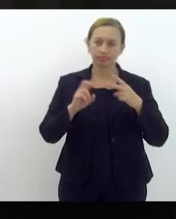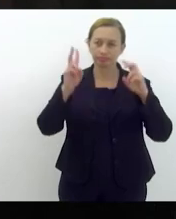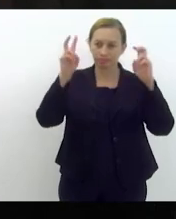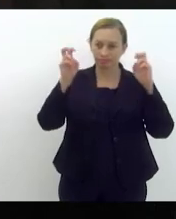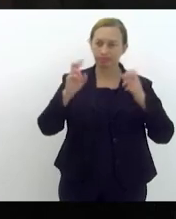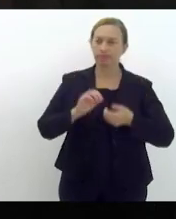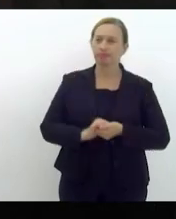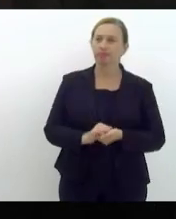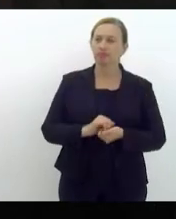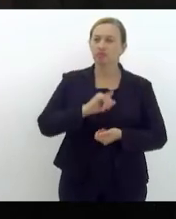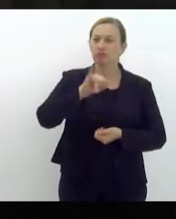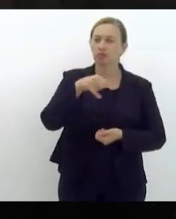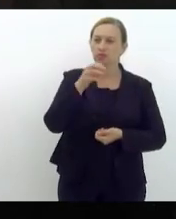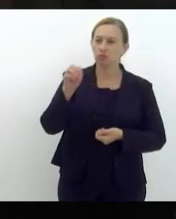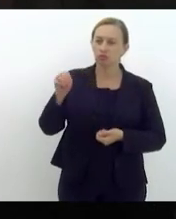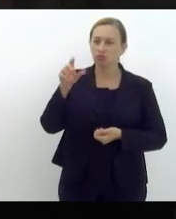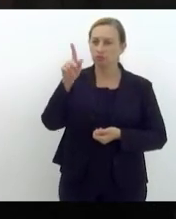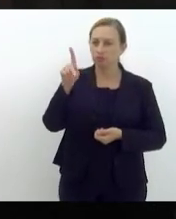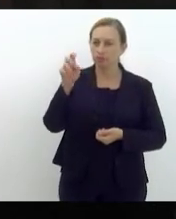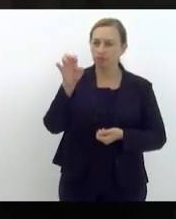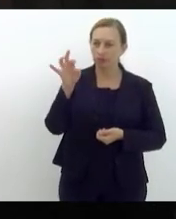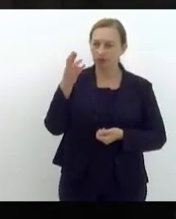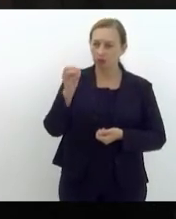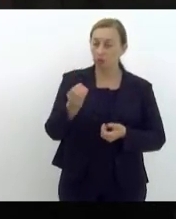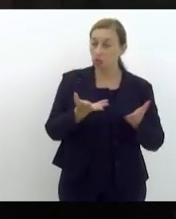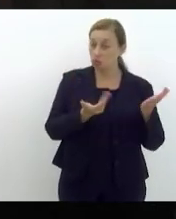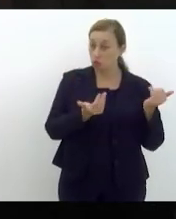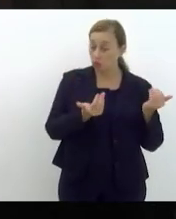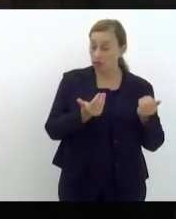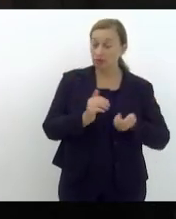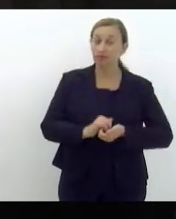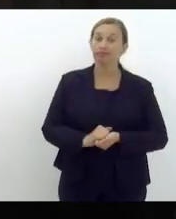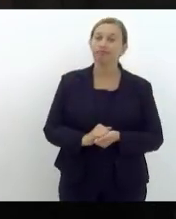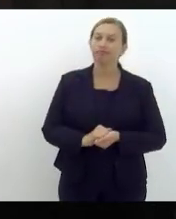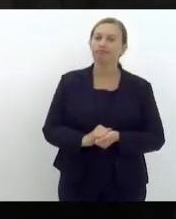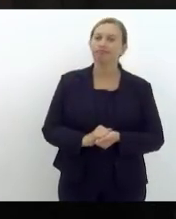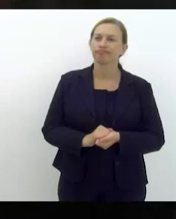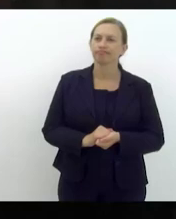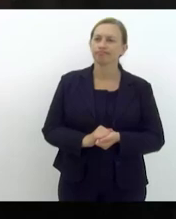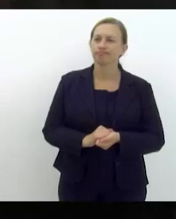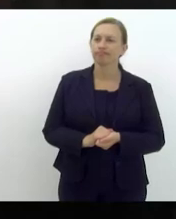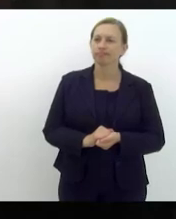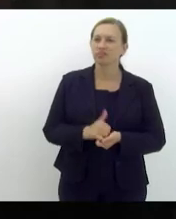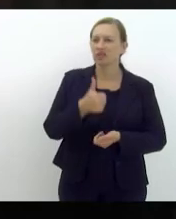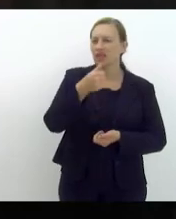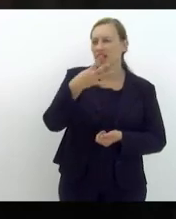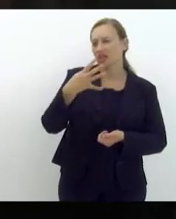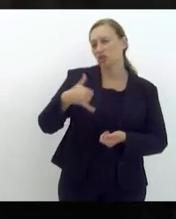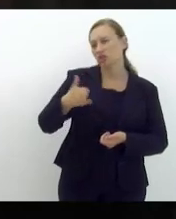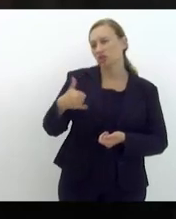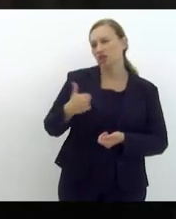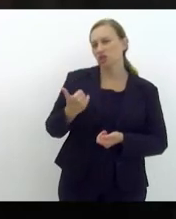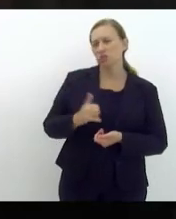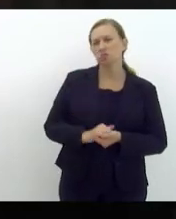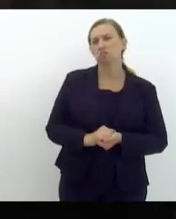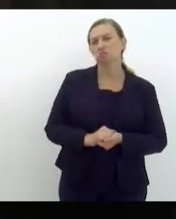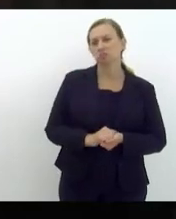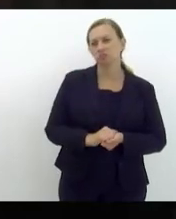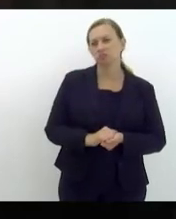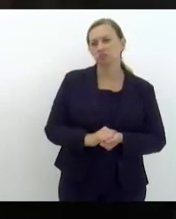o caso do João Pedro o jovem João Pedro um jovem de 14 anos de idade